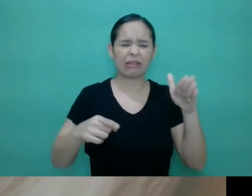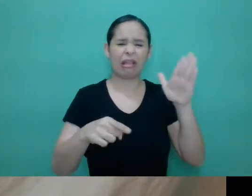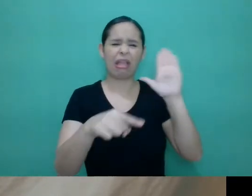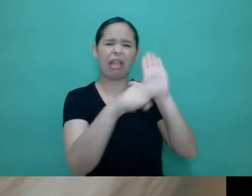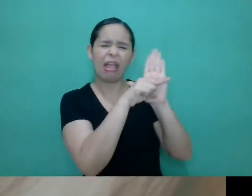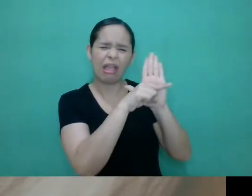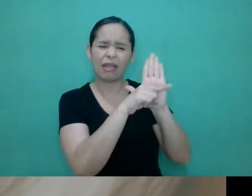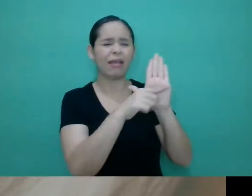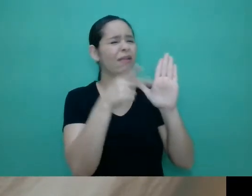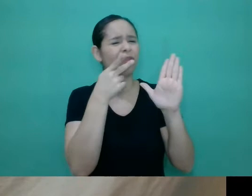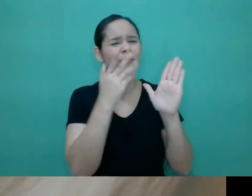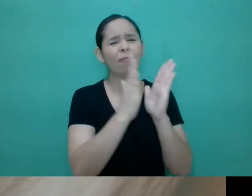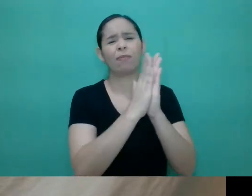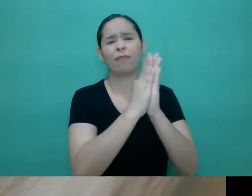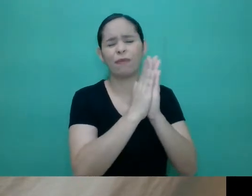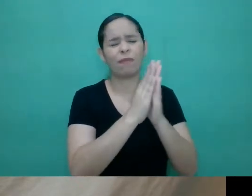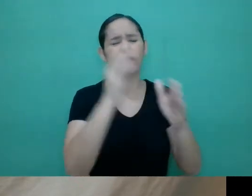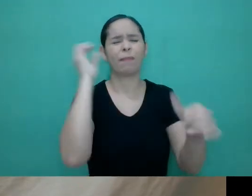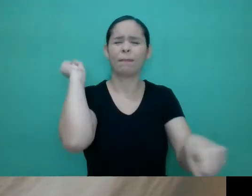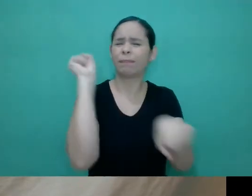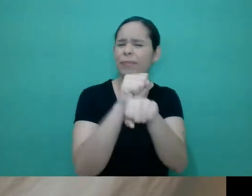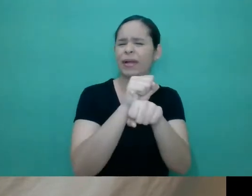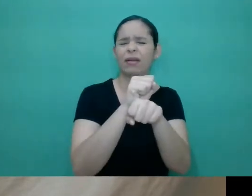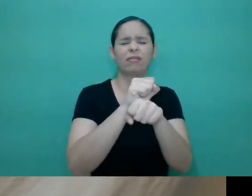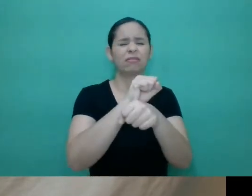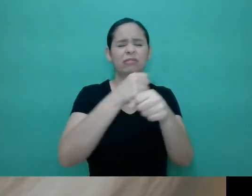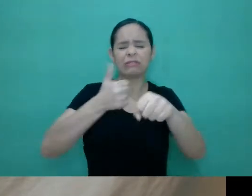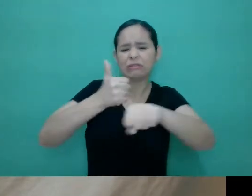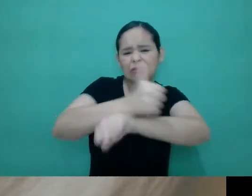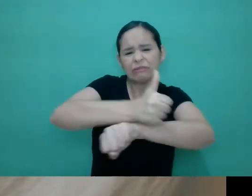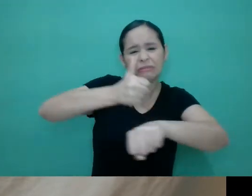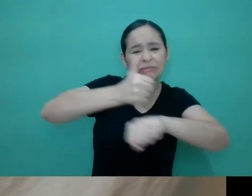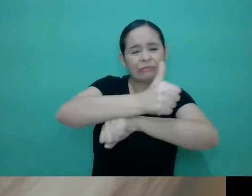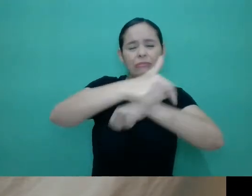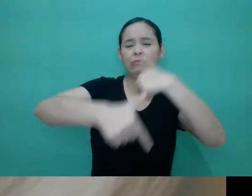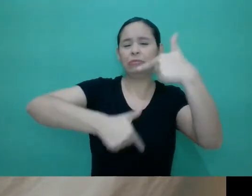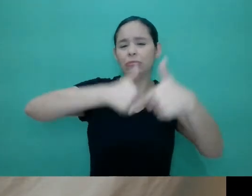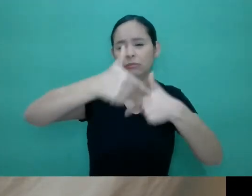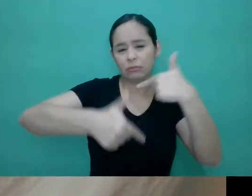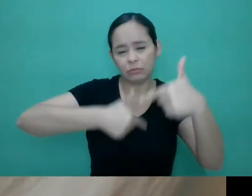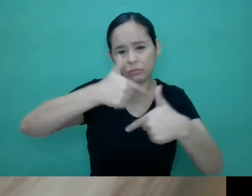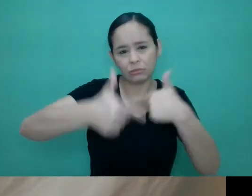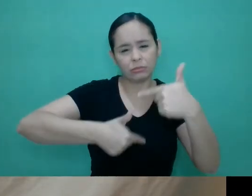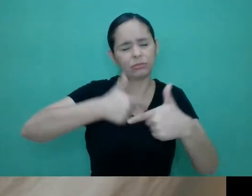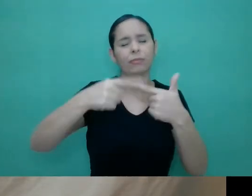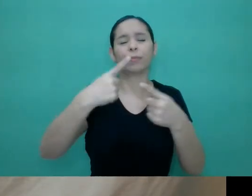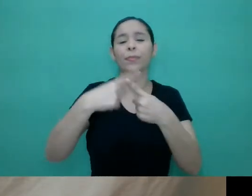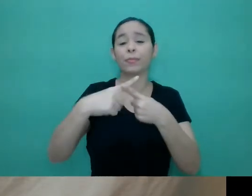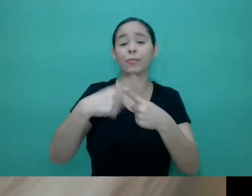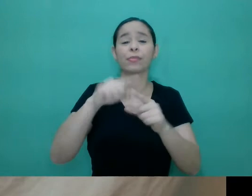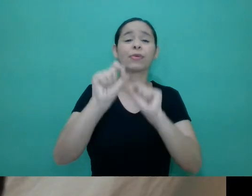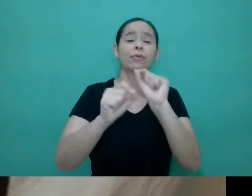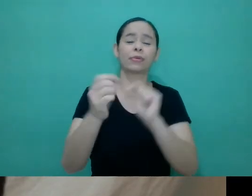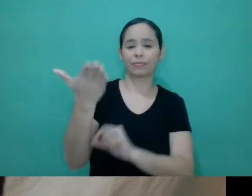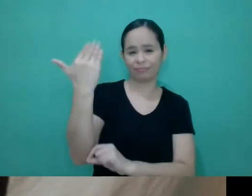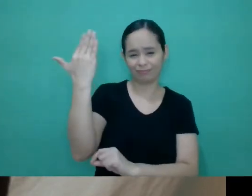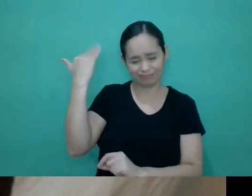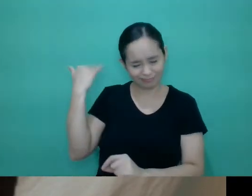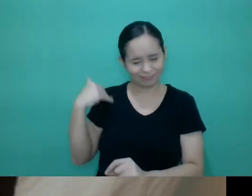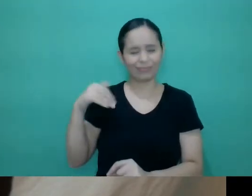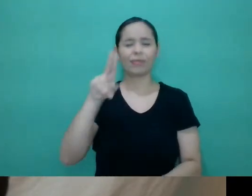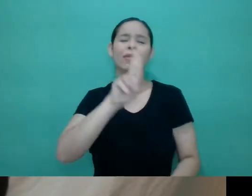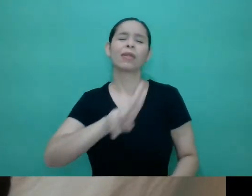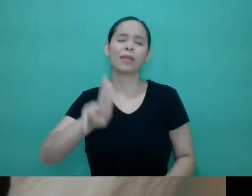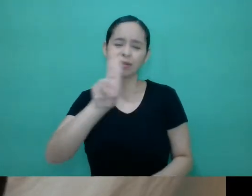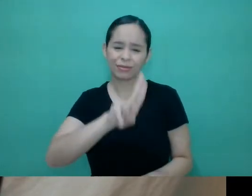que acabasse esses trabalhos forçados lá. Porque, na realidade, Lebanha, né, os trabalhos forçados eram utilizados,